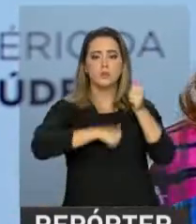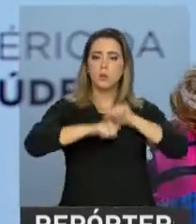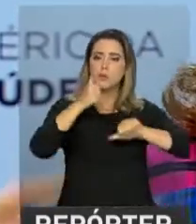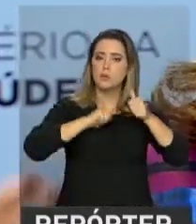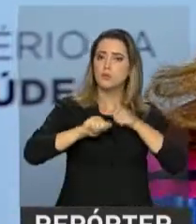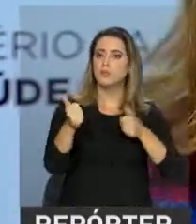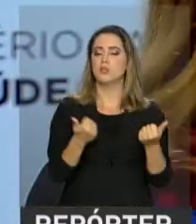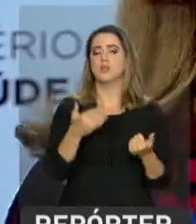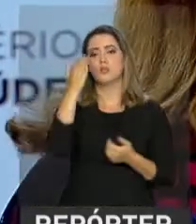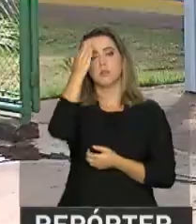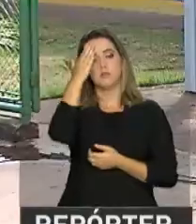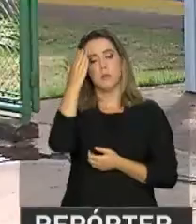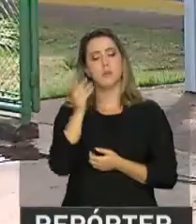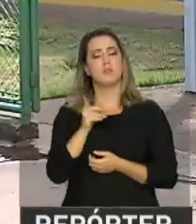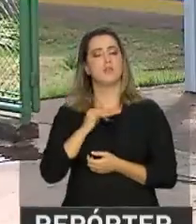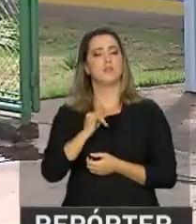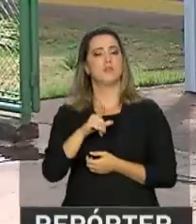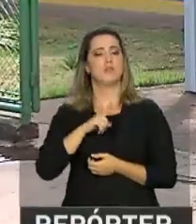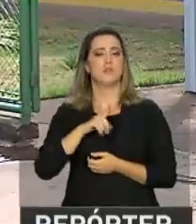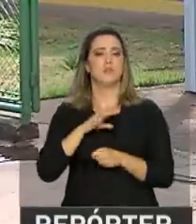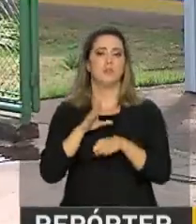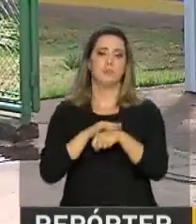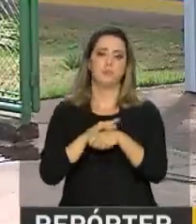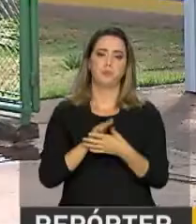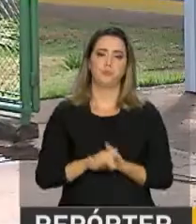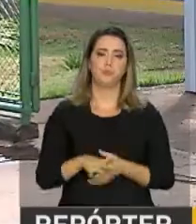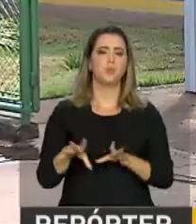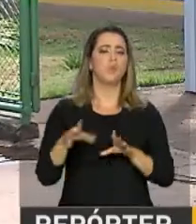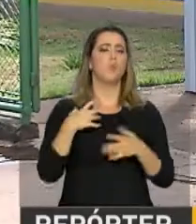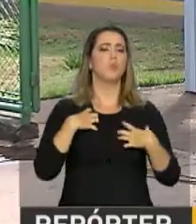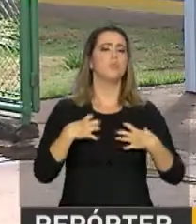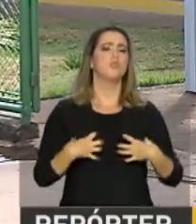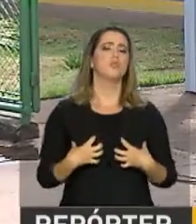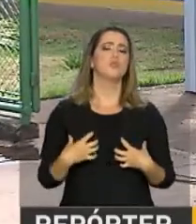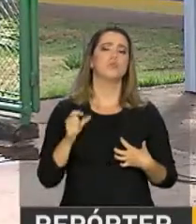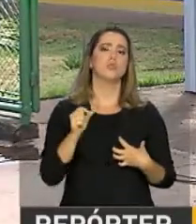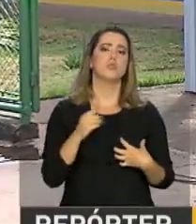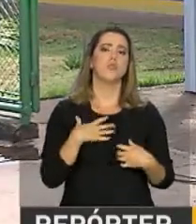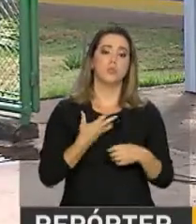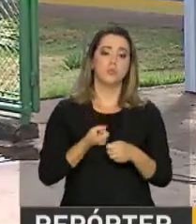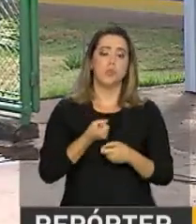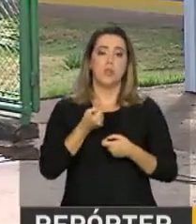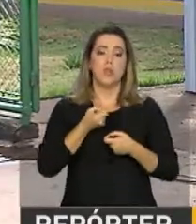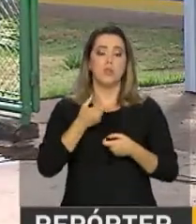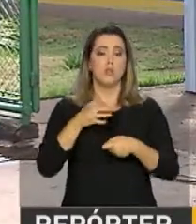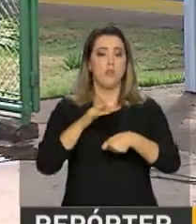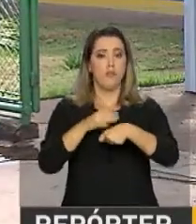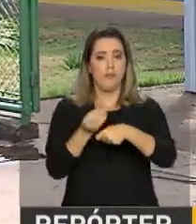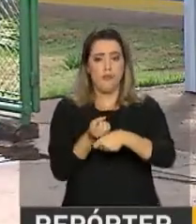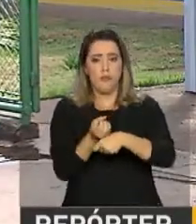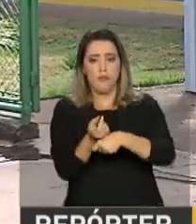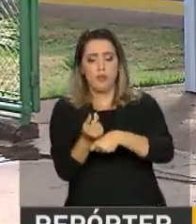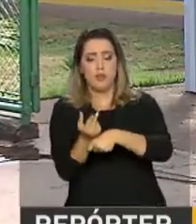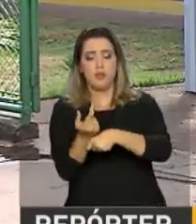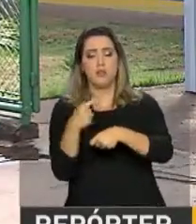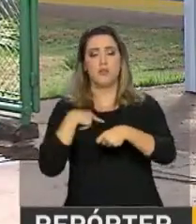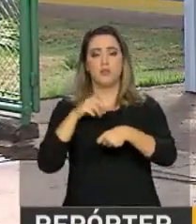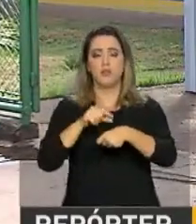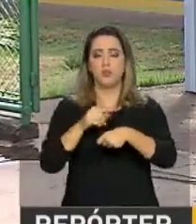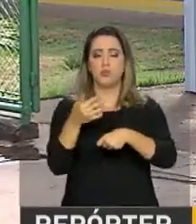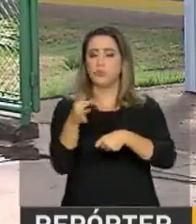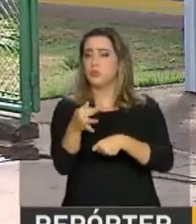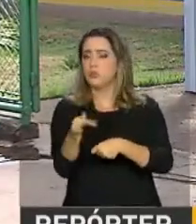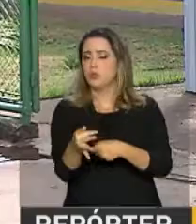para testar e tratar. Entre os sintomas da doença estão o surgimento de feridas indolores na parte genital do